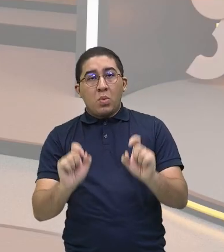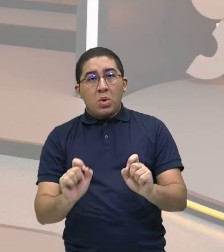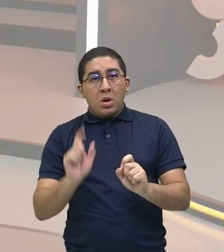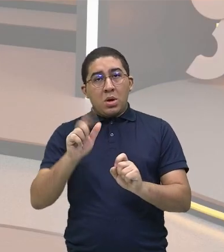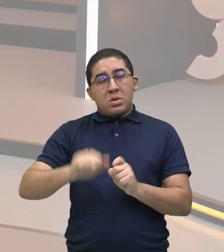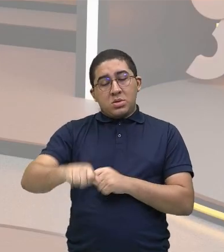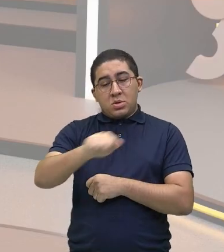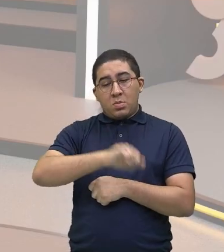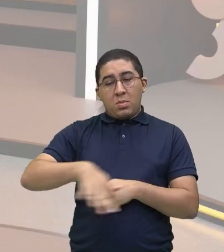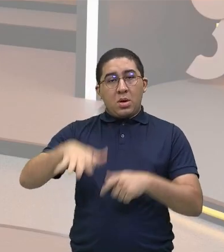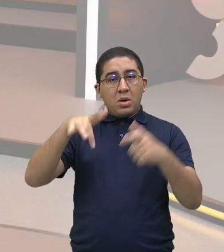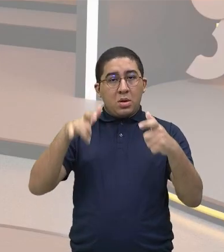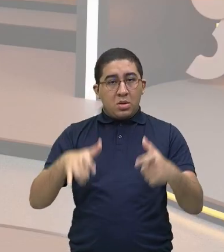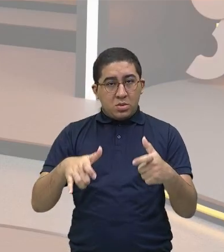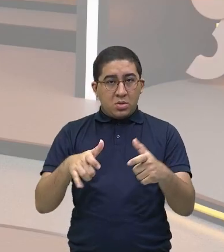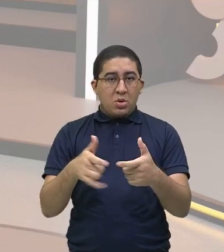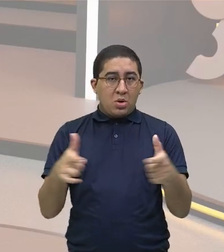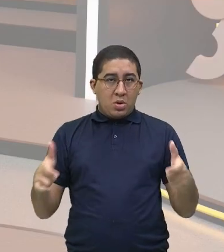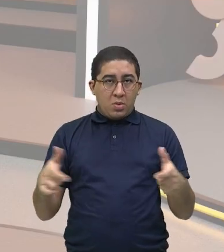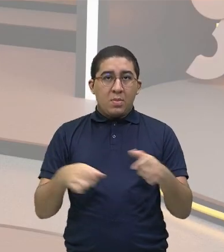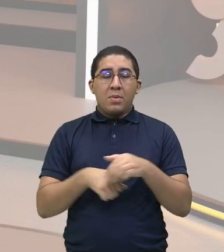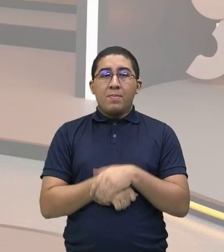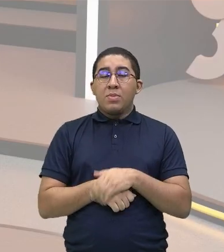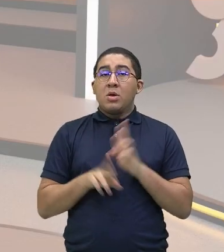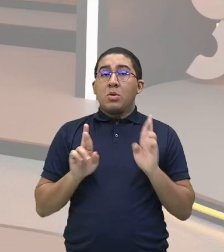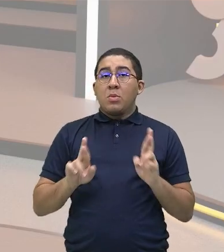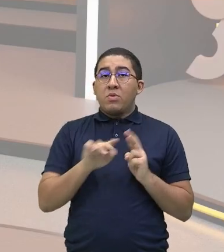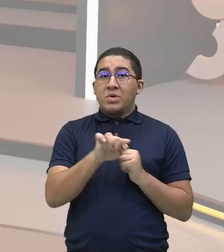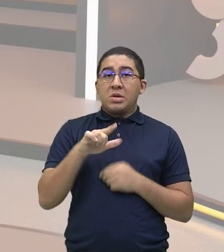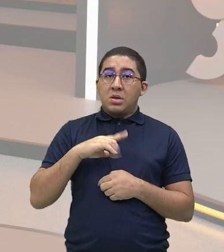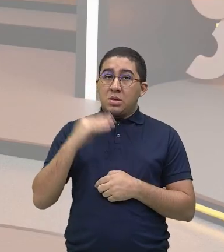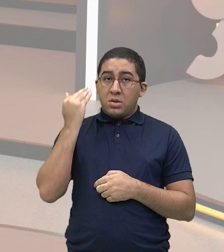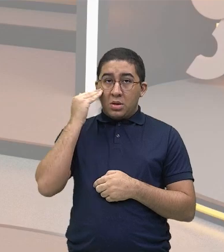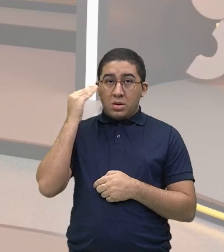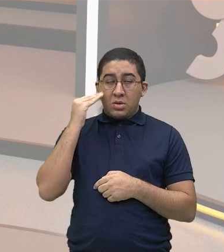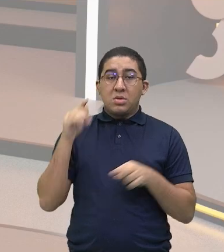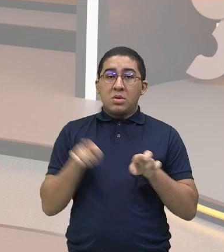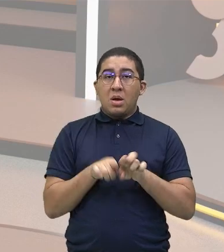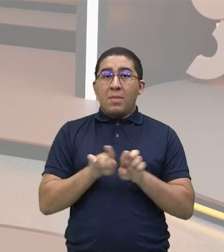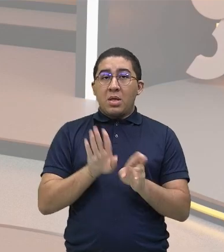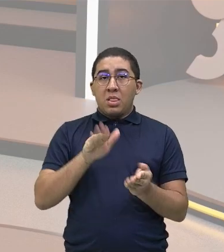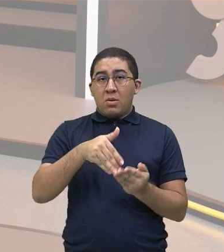vasto território. Espero que vocês tenham compreendido